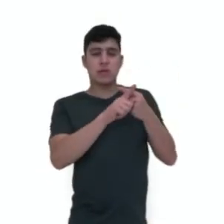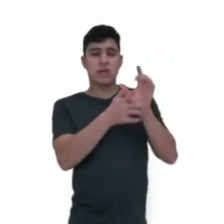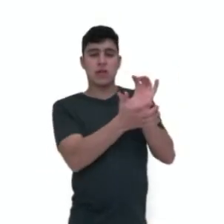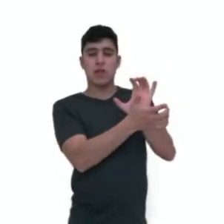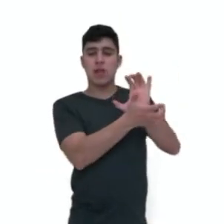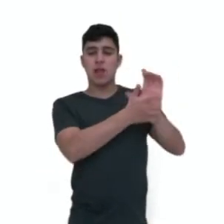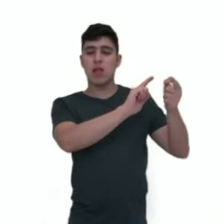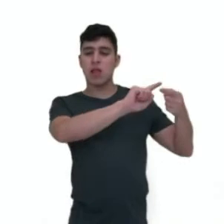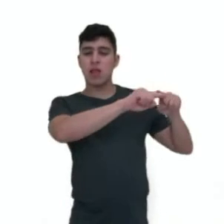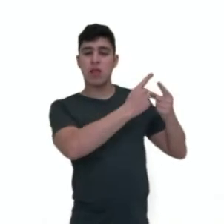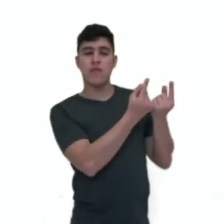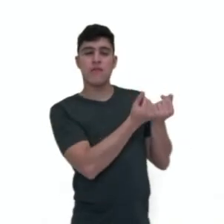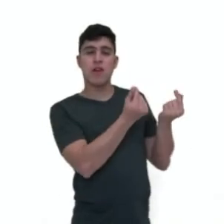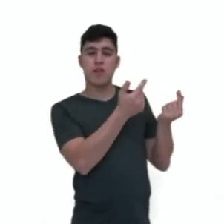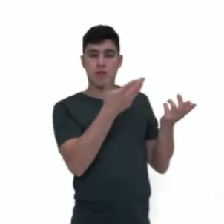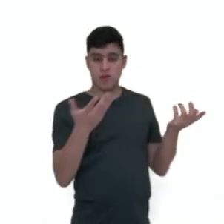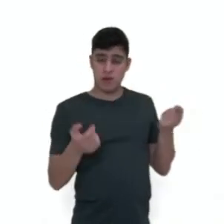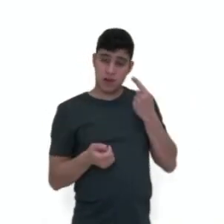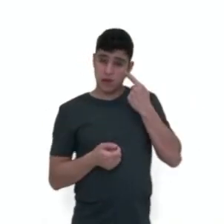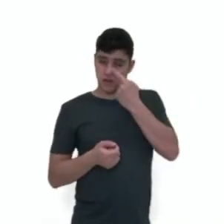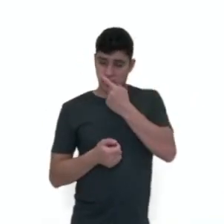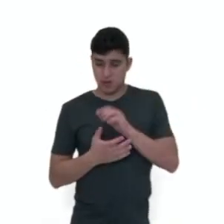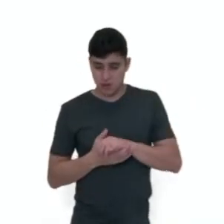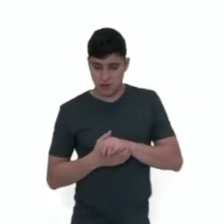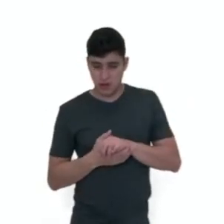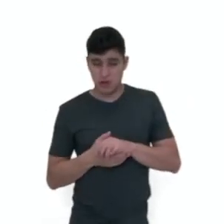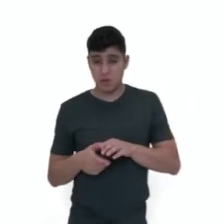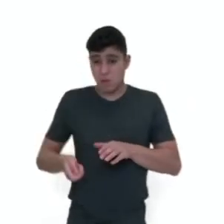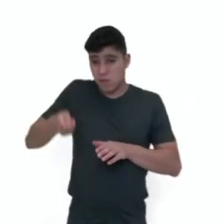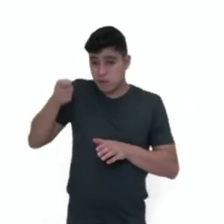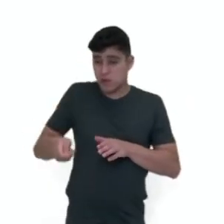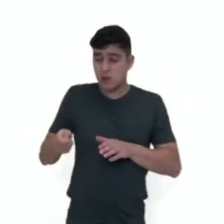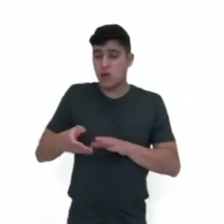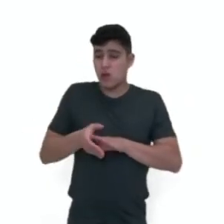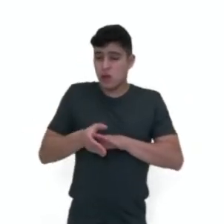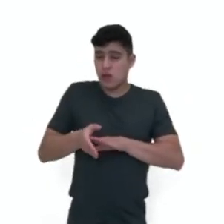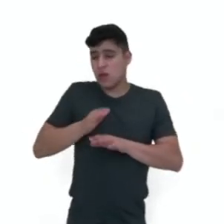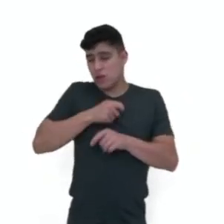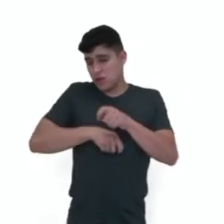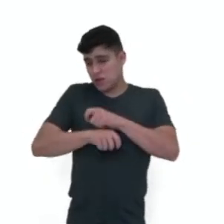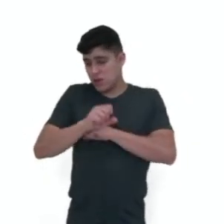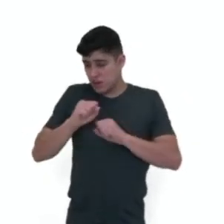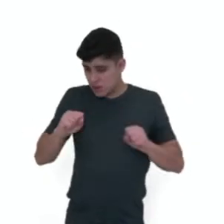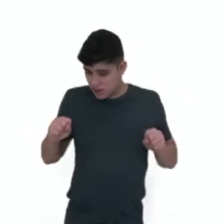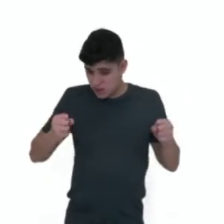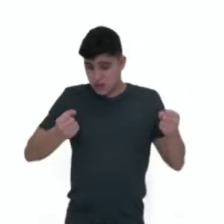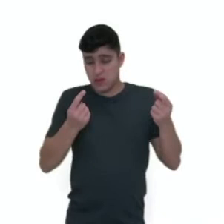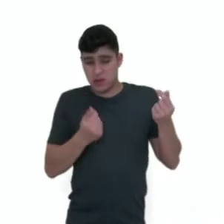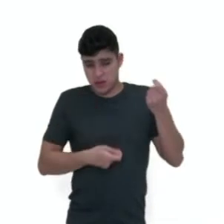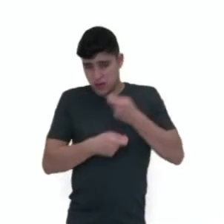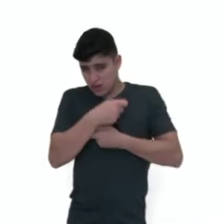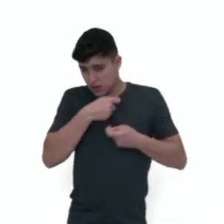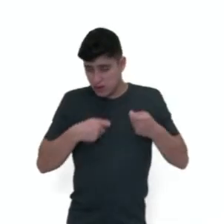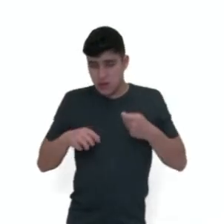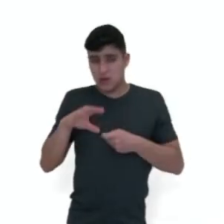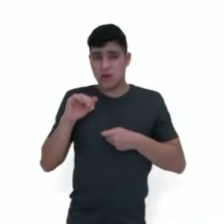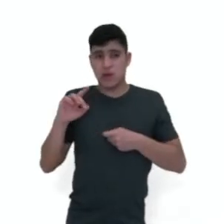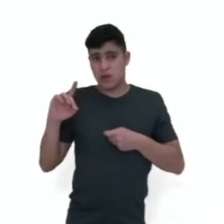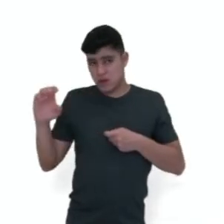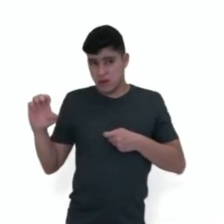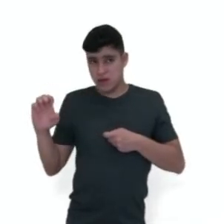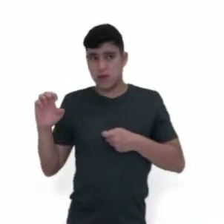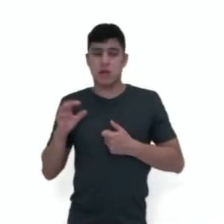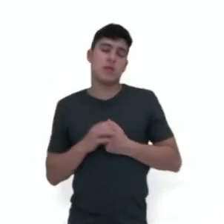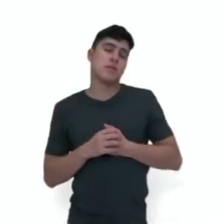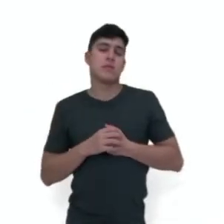Vamos dar uma olhada nessa matéria aqui. O Tribunal do Conselho Administrativo de Defesa Econômica, o CADE, ou